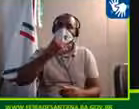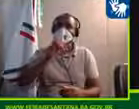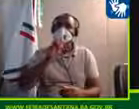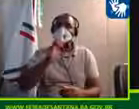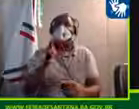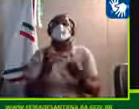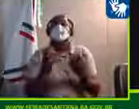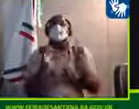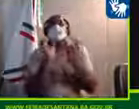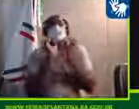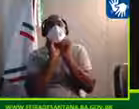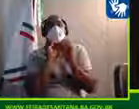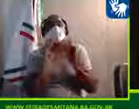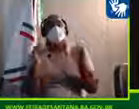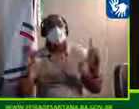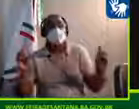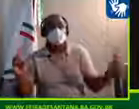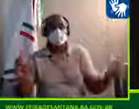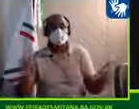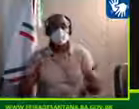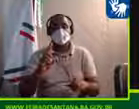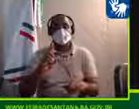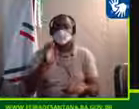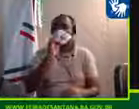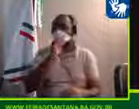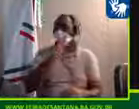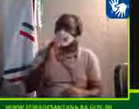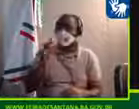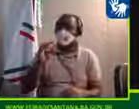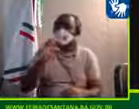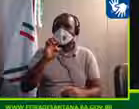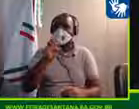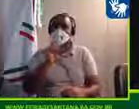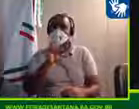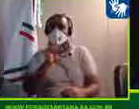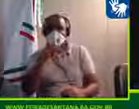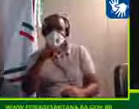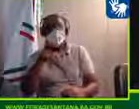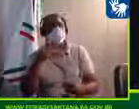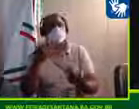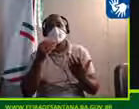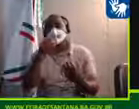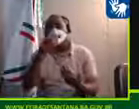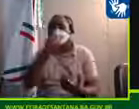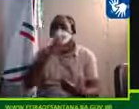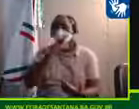Bom dia, Jânio. Bom dia. Bom dia, prefeito. Bom dia, Edson Borges. Bom dia, meus colegas.